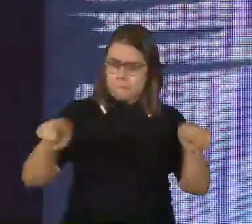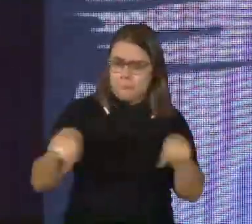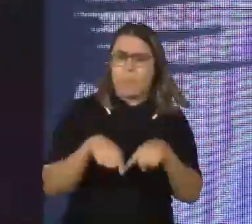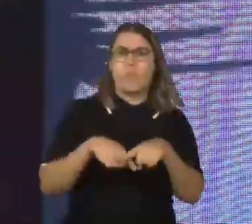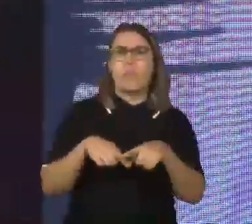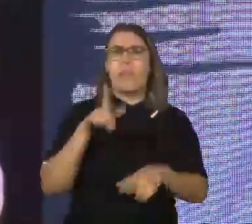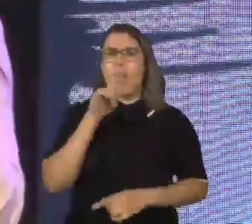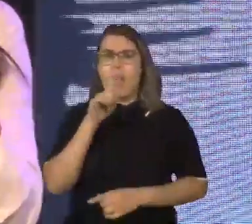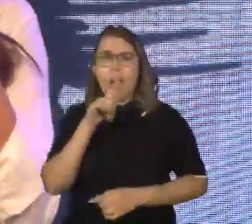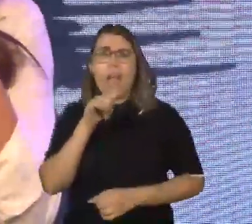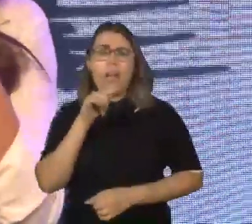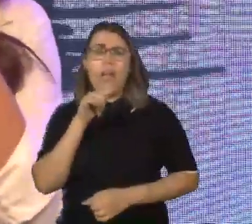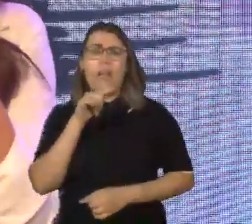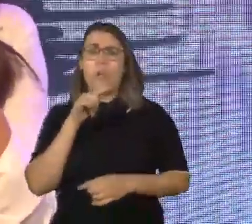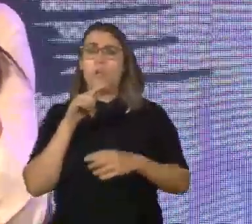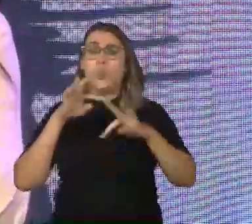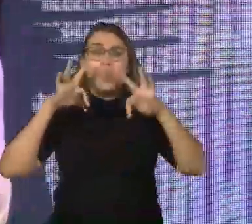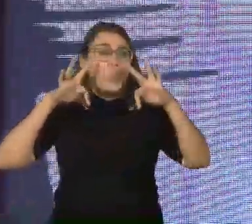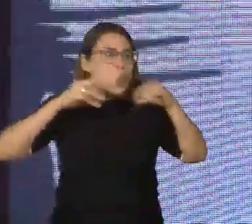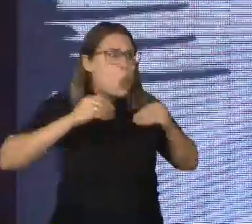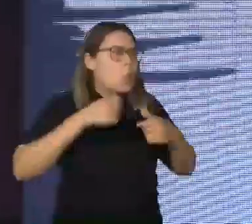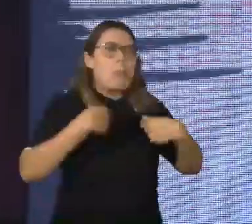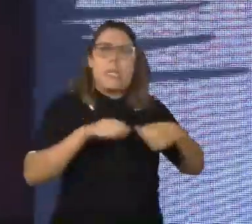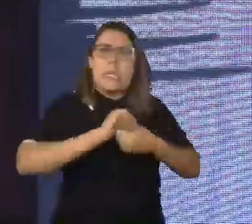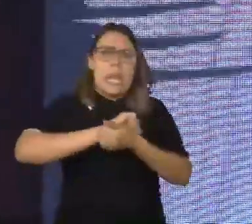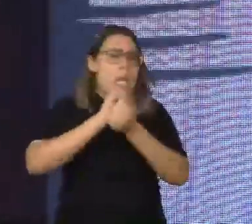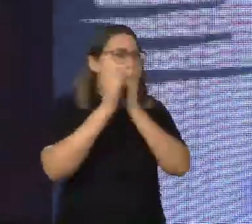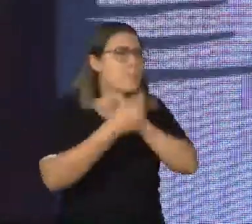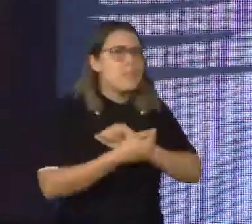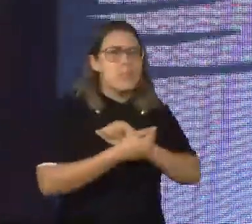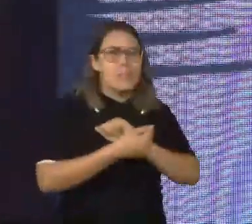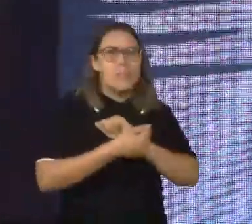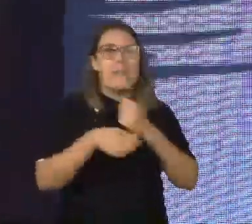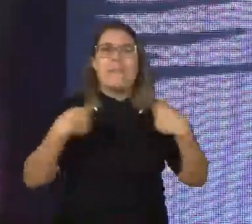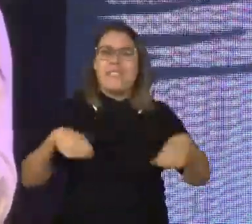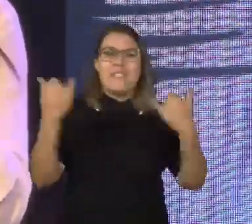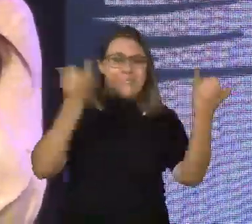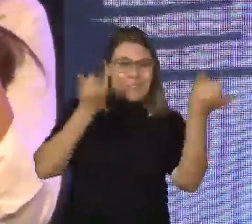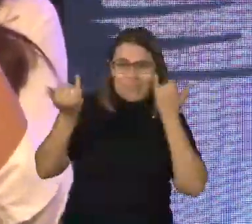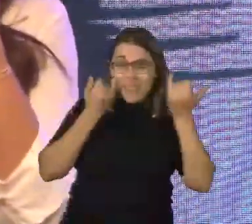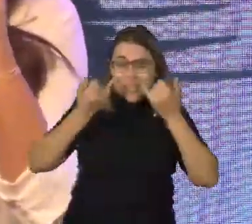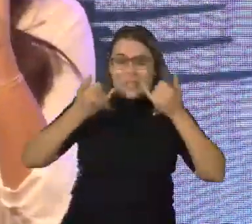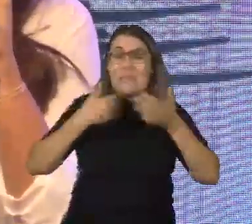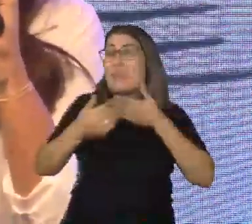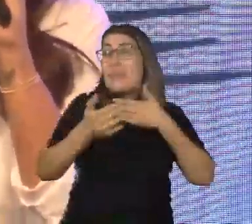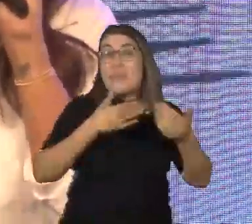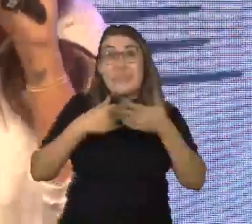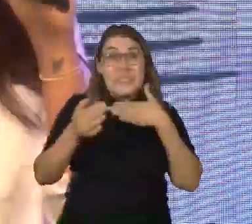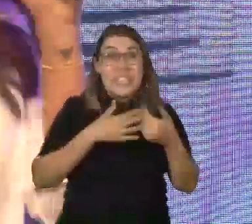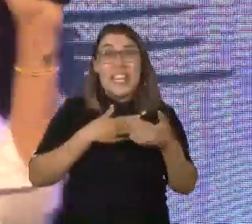a biblioteca. A gente precisa oferecer informação com equidade para